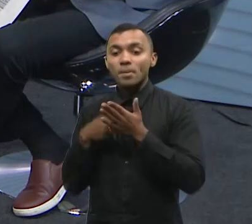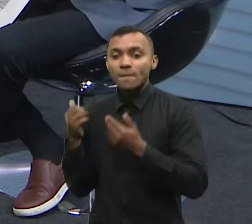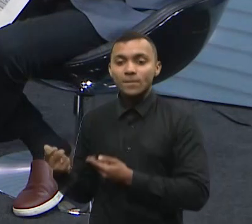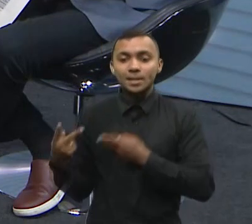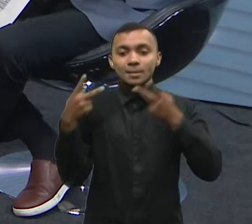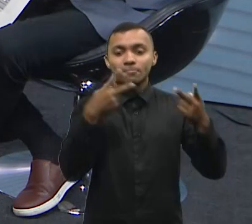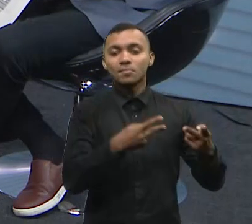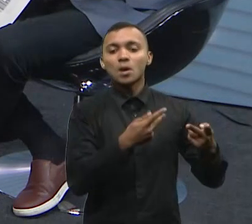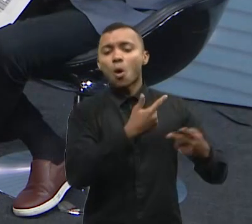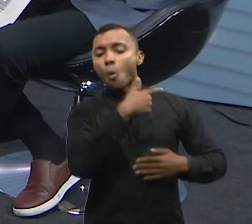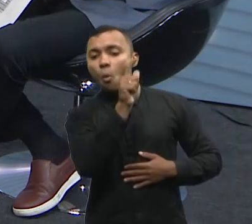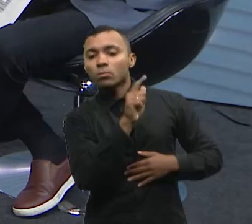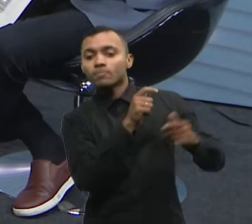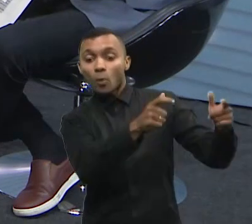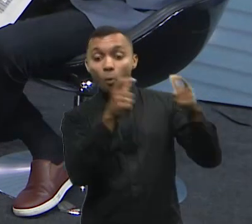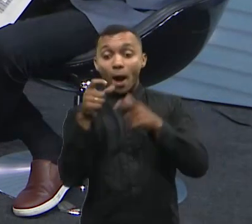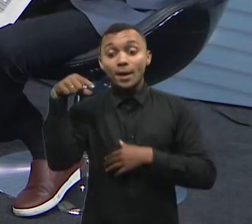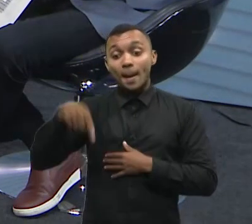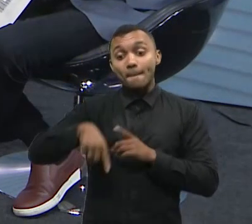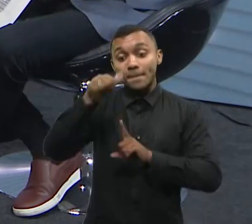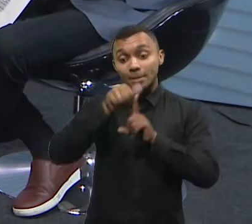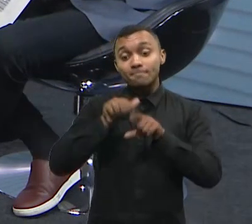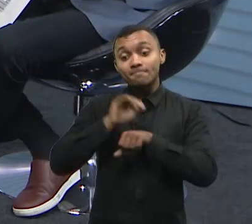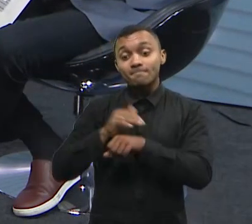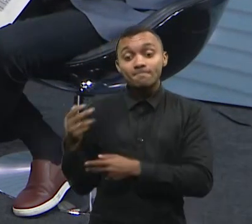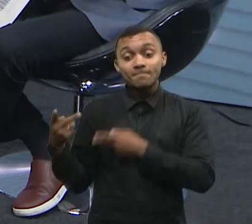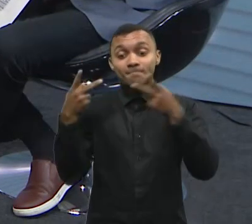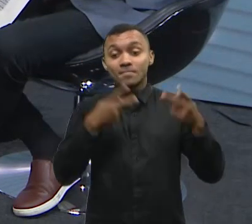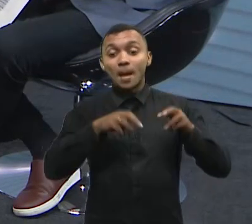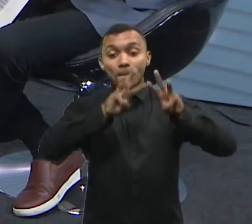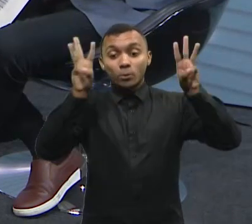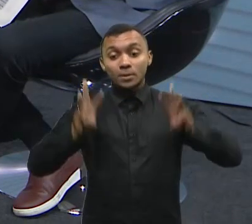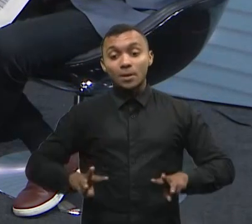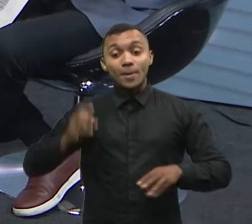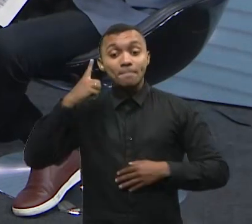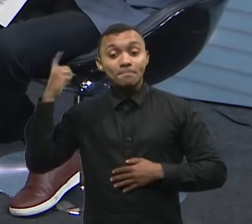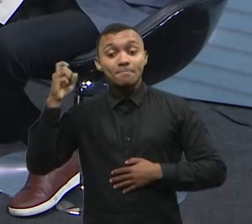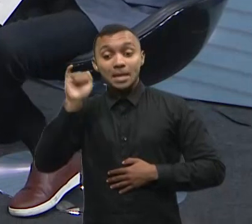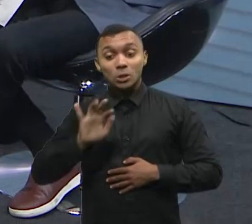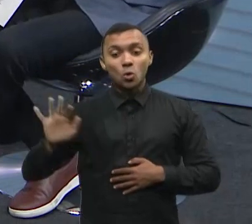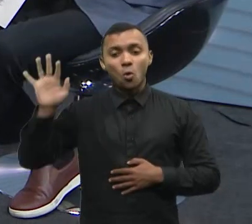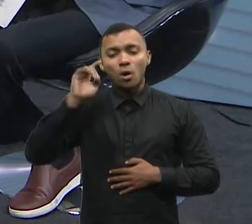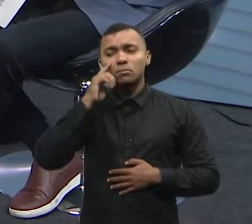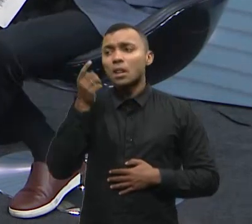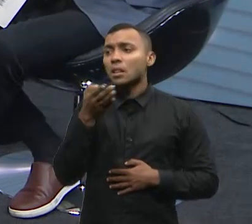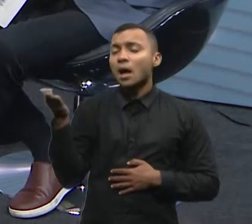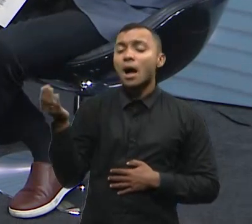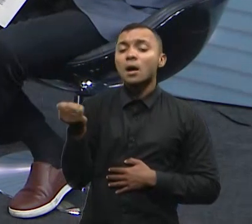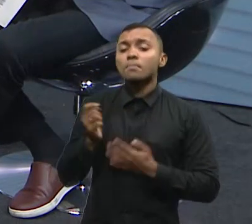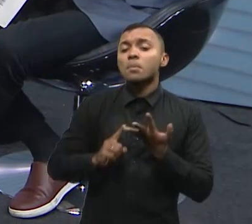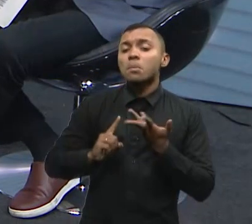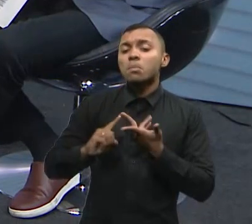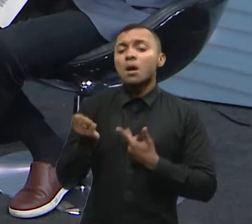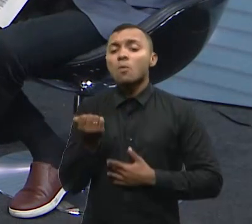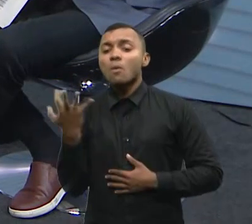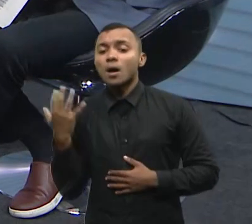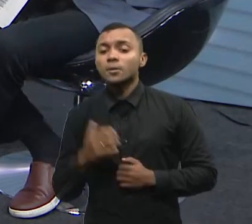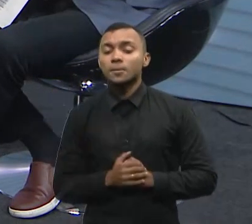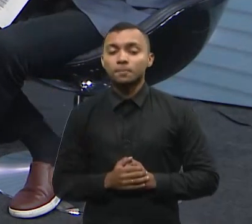lugar. Esse mês, agora, eles vão visitar o Museu da Imagem e do Som. Legal. São quantos lá? Esse grupo